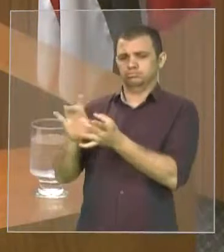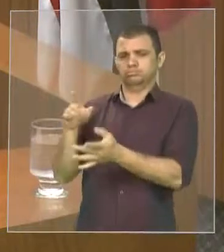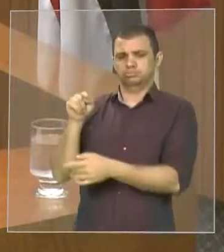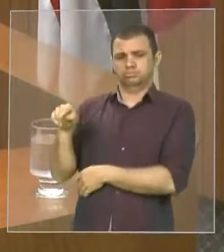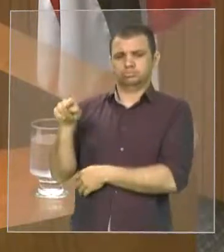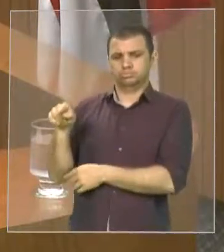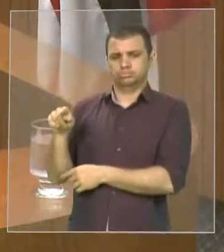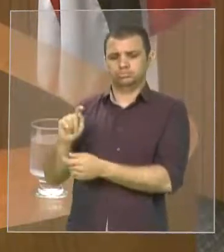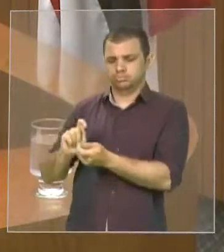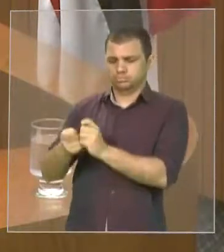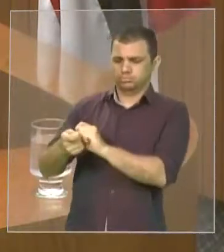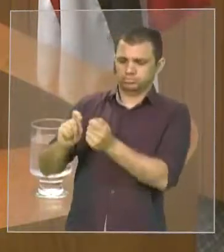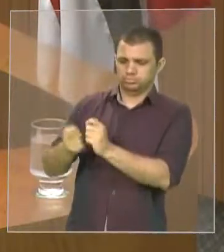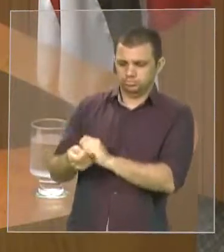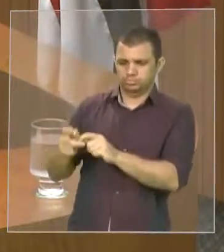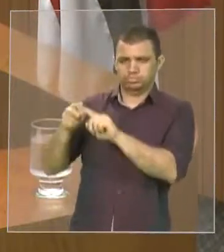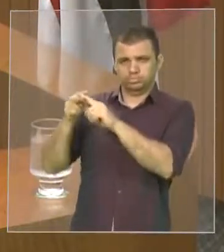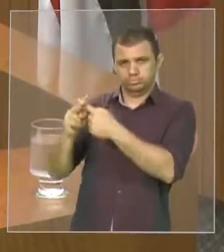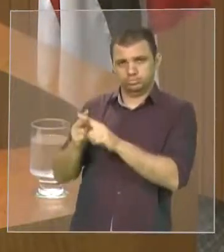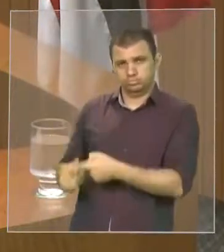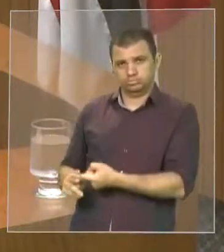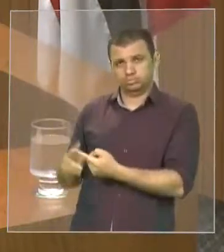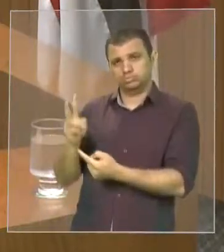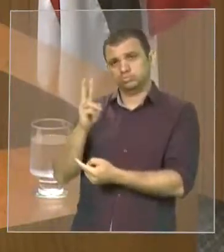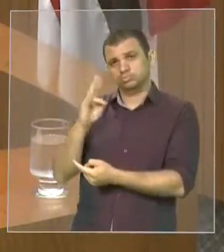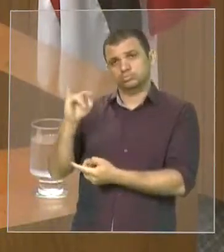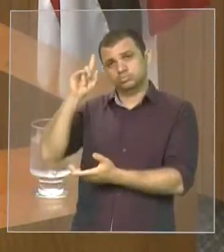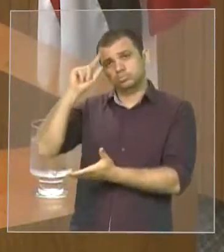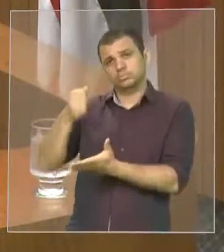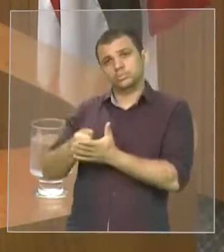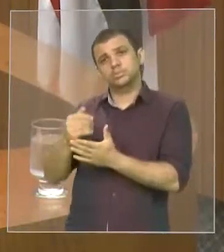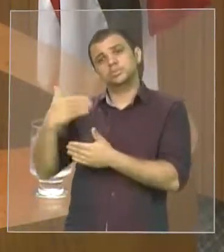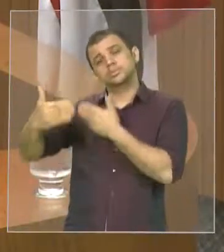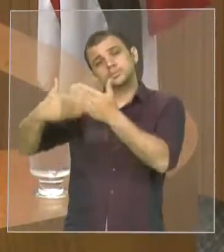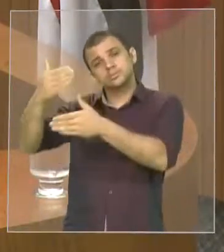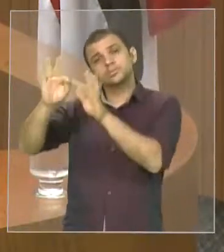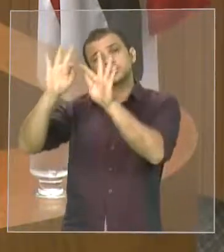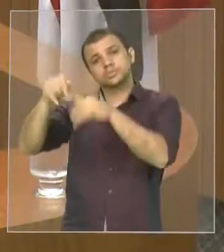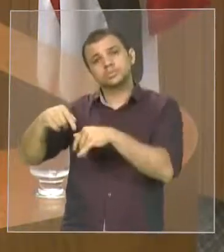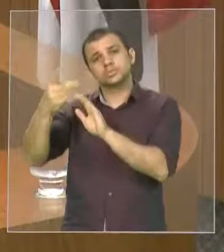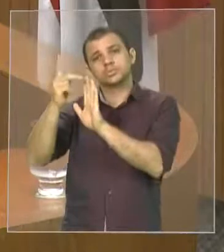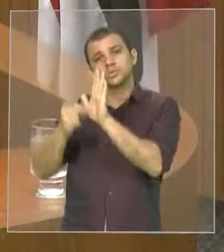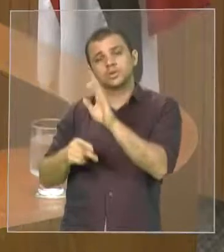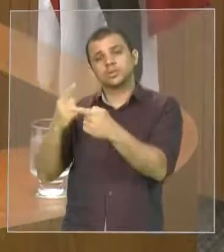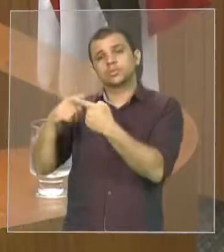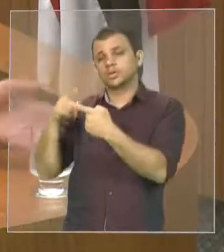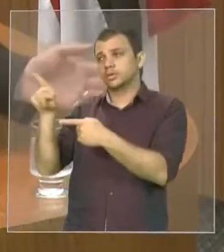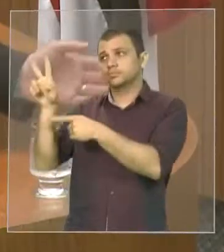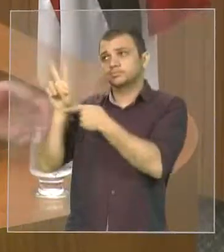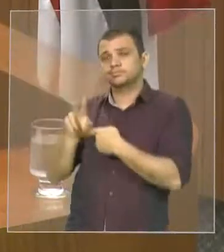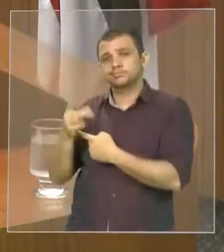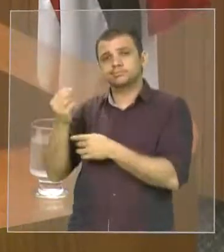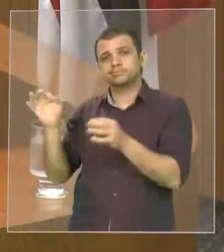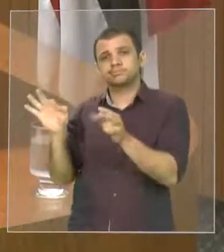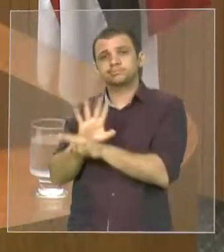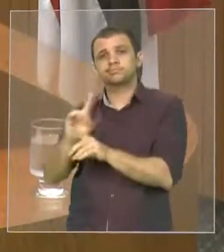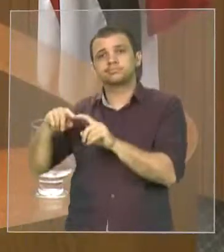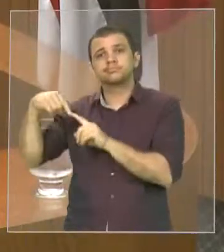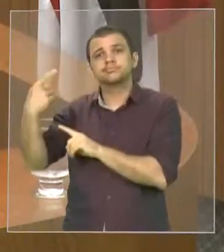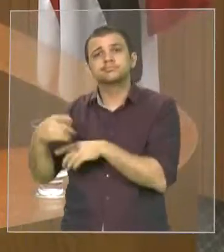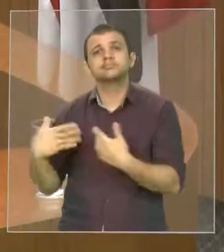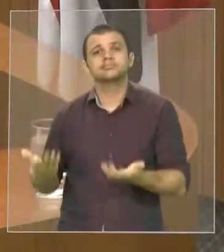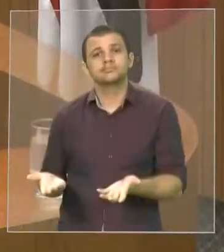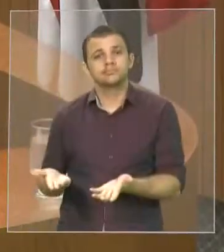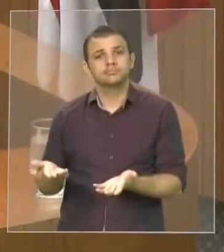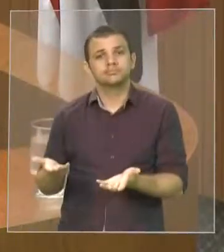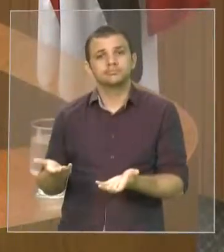que serão apurados somente no final do projeto, após a contratação do empréstimo? Isso é simplesmente,